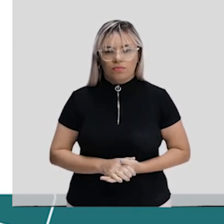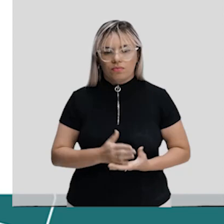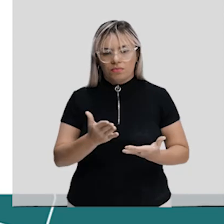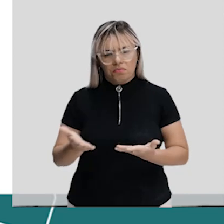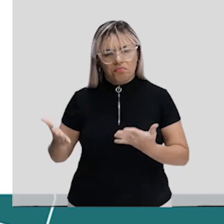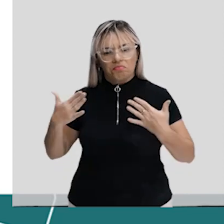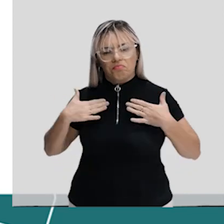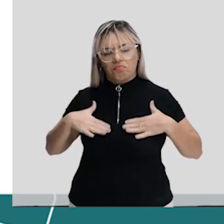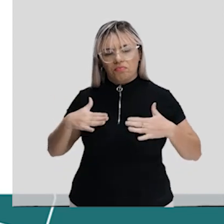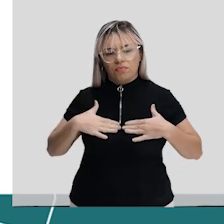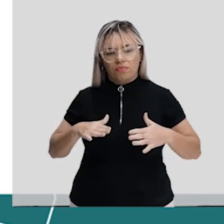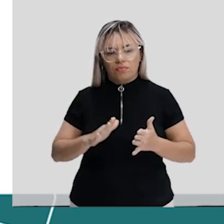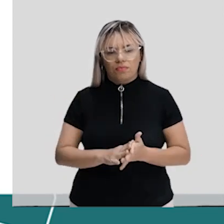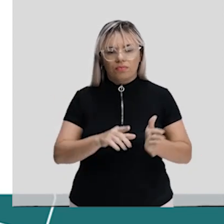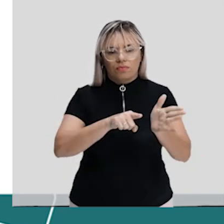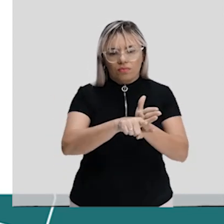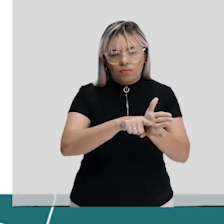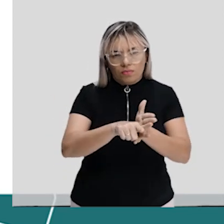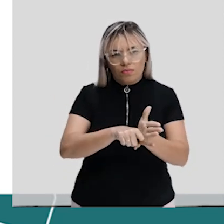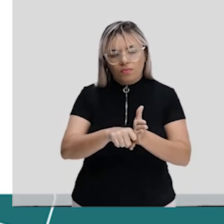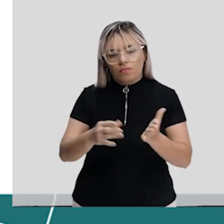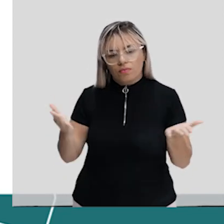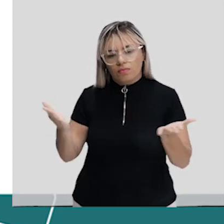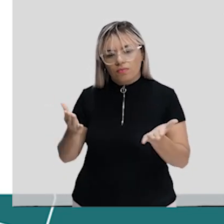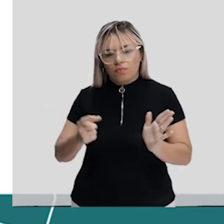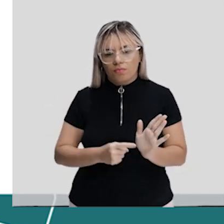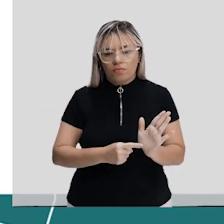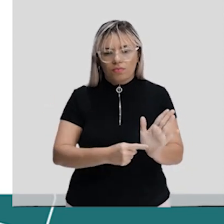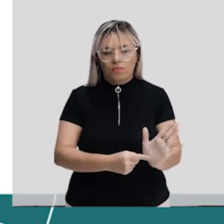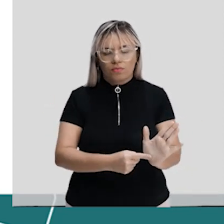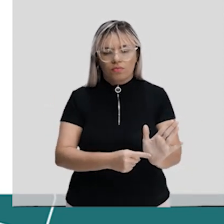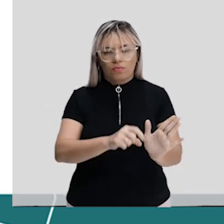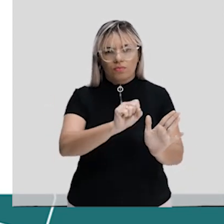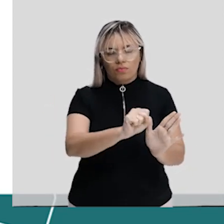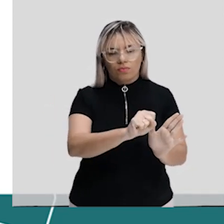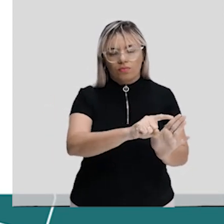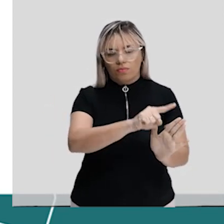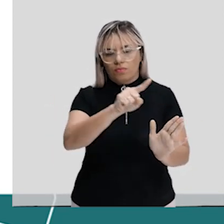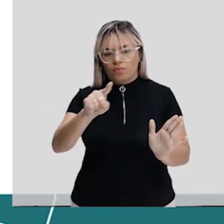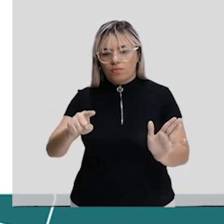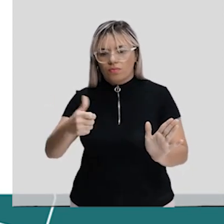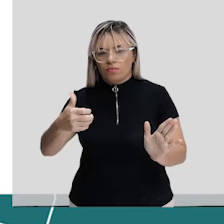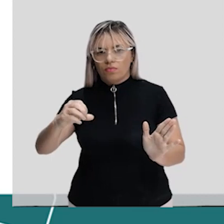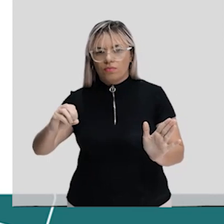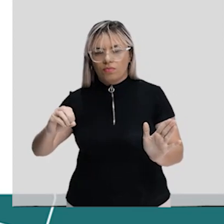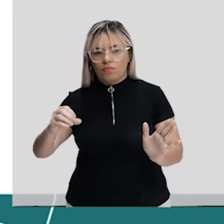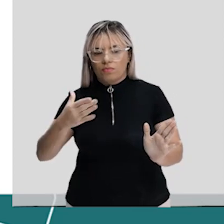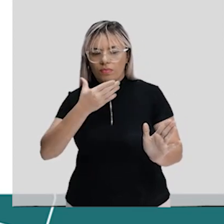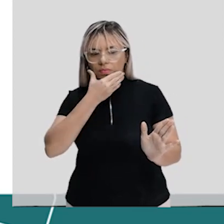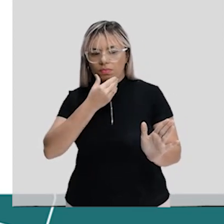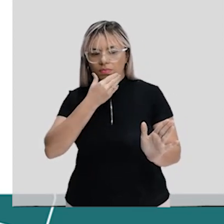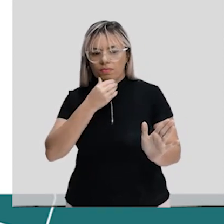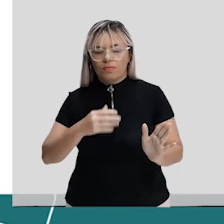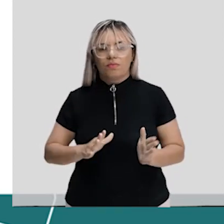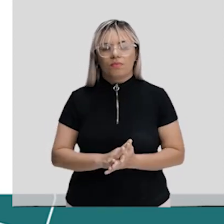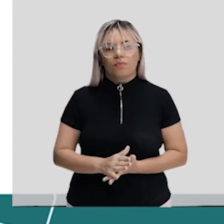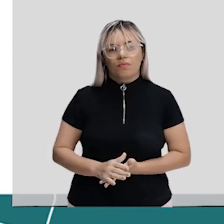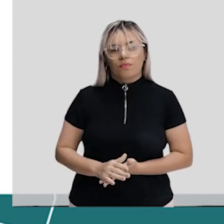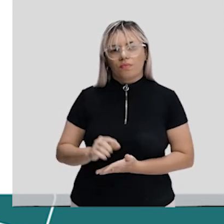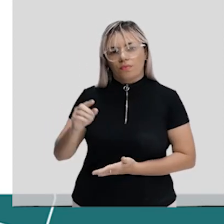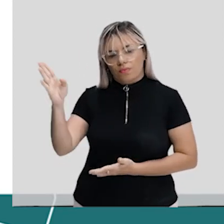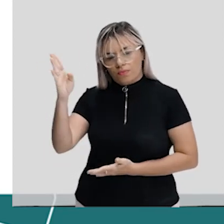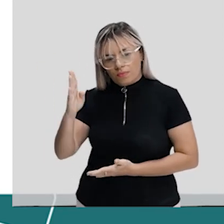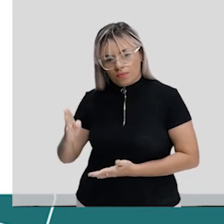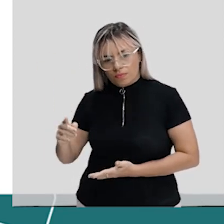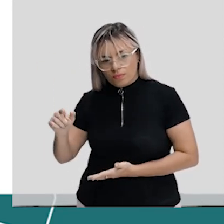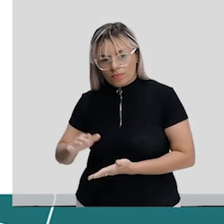bastante tranquila, né? Uma pesquisa recente aponta que 8 em cada 10 homens brasileiros